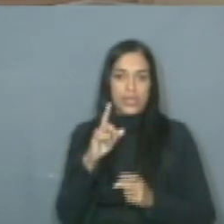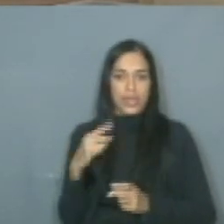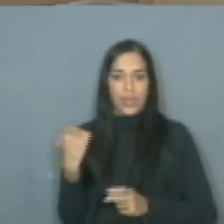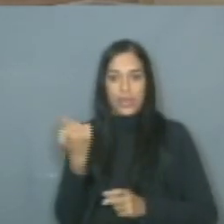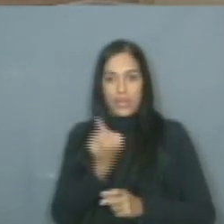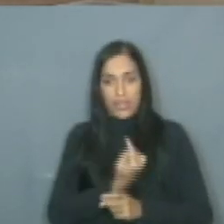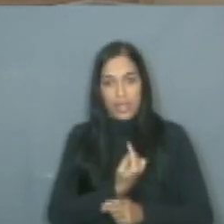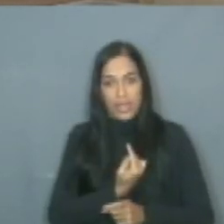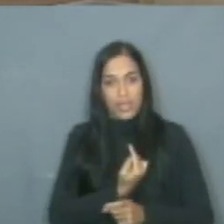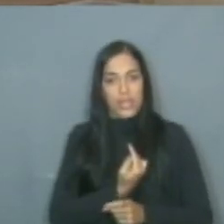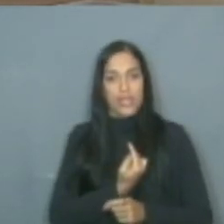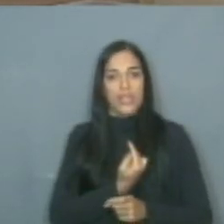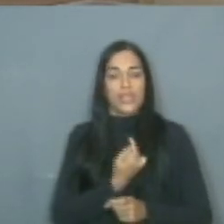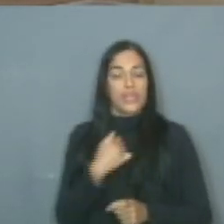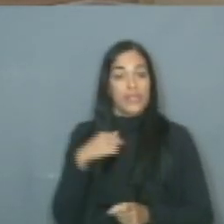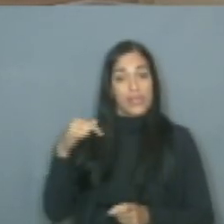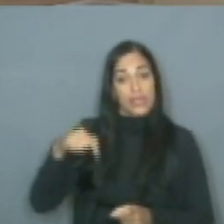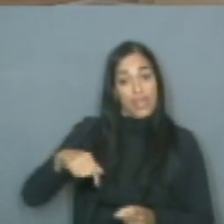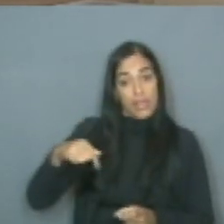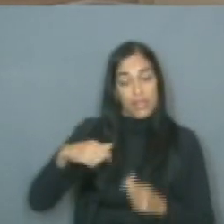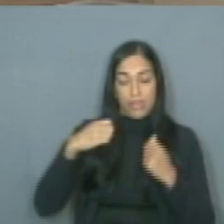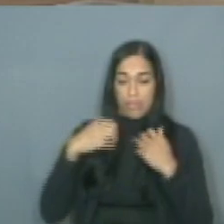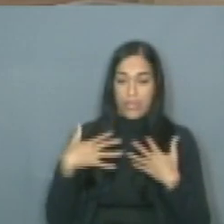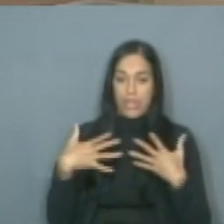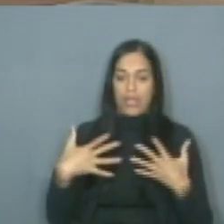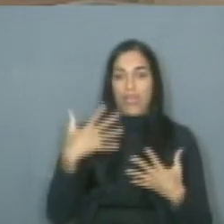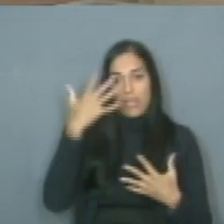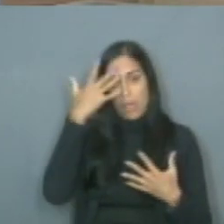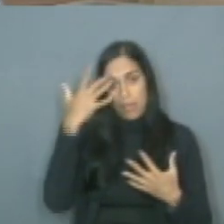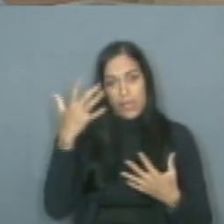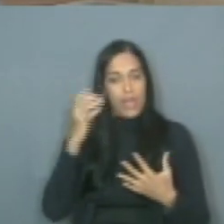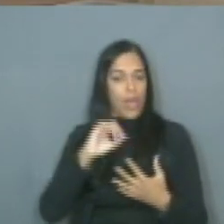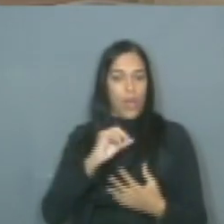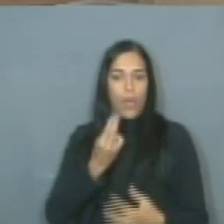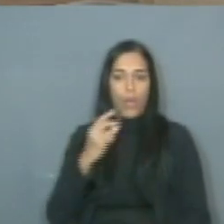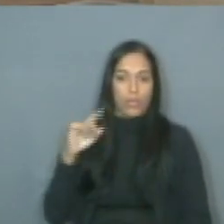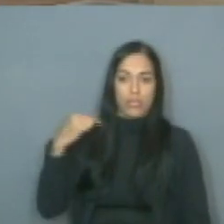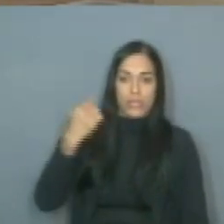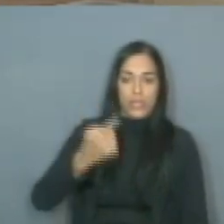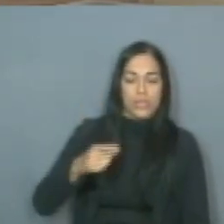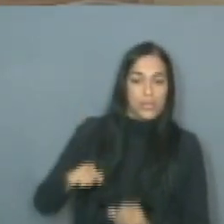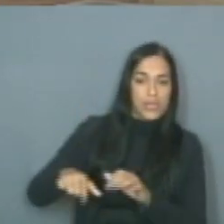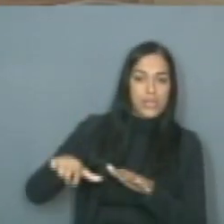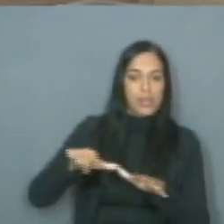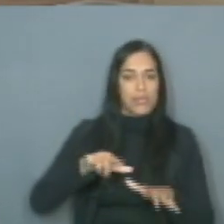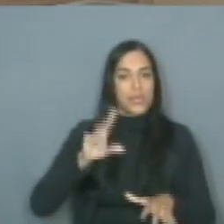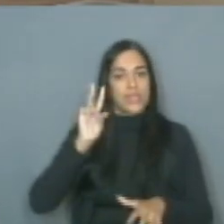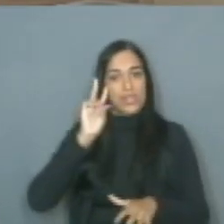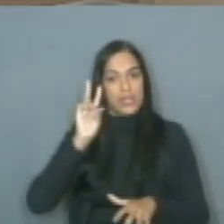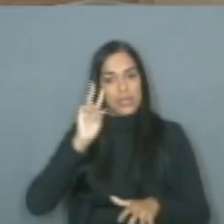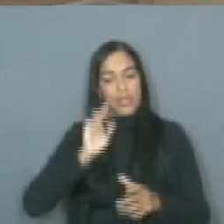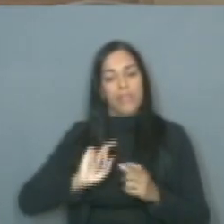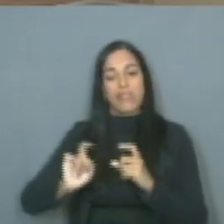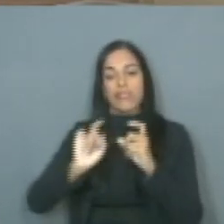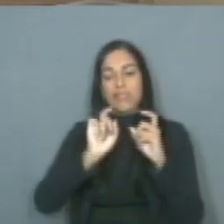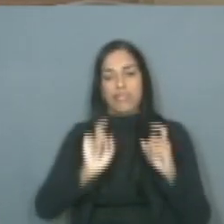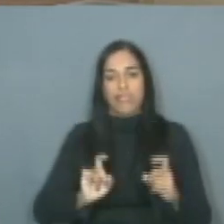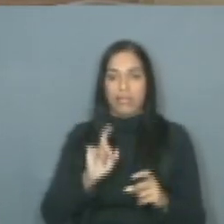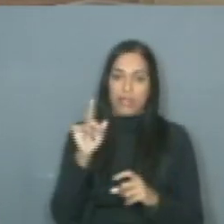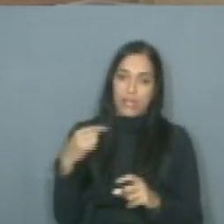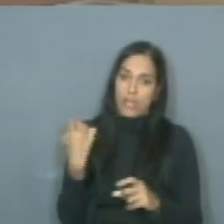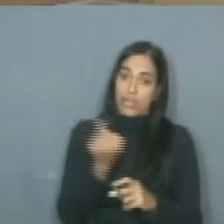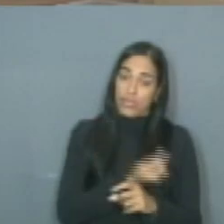estar trazendo aqui em plenário amanhã ou na segunda para poder discutir também a forma da gente